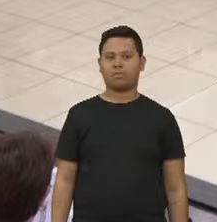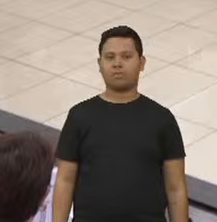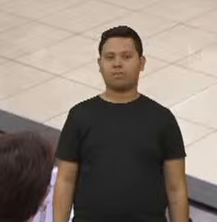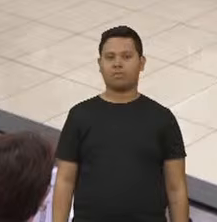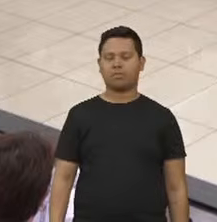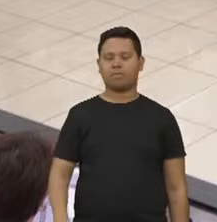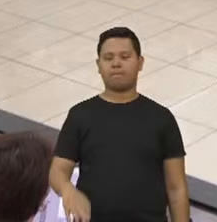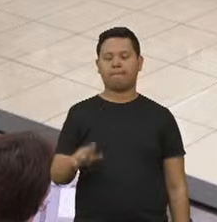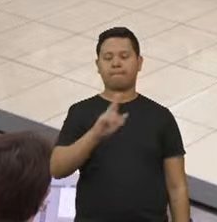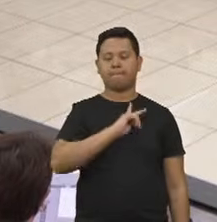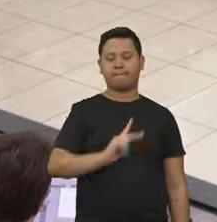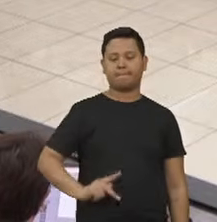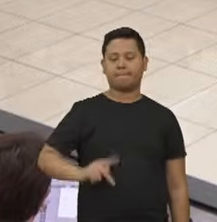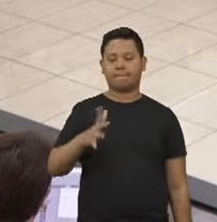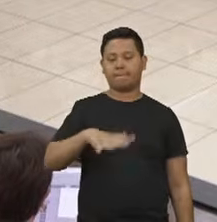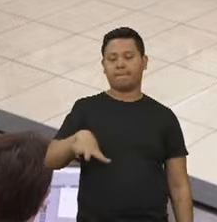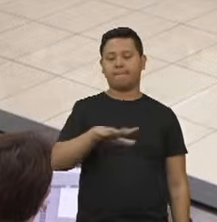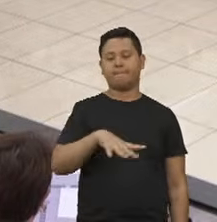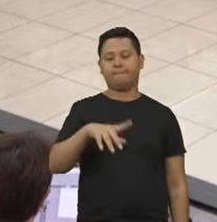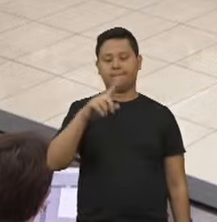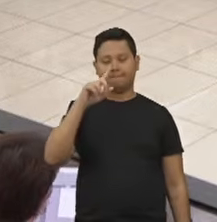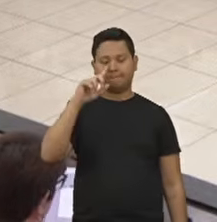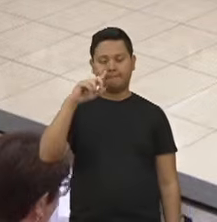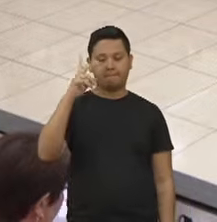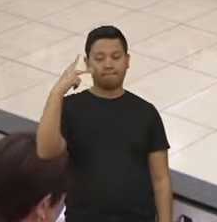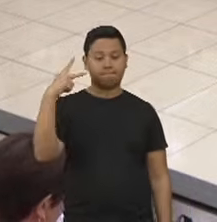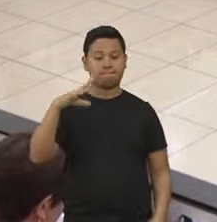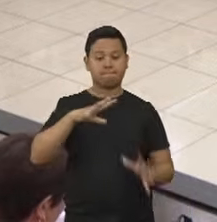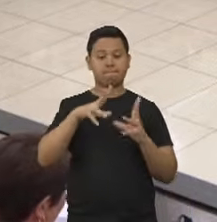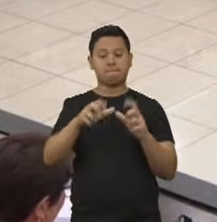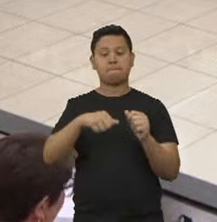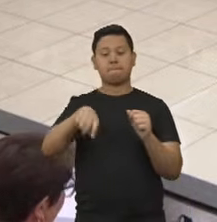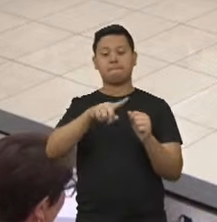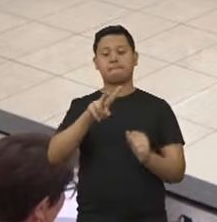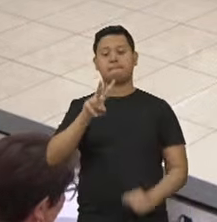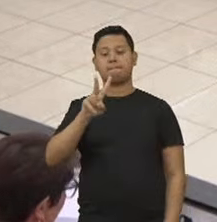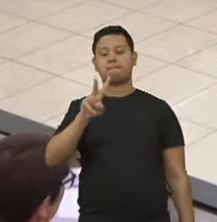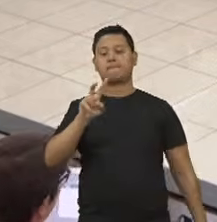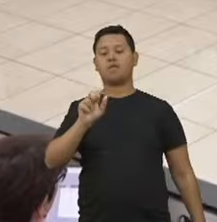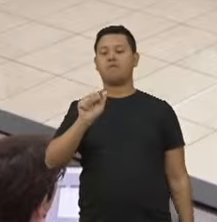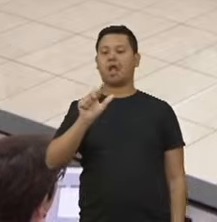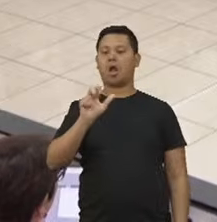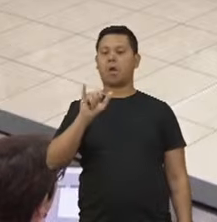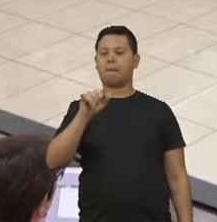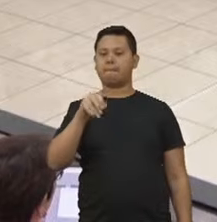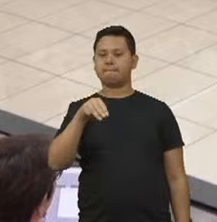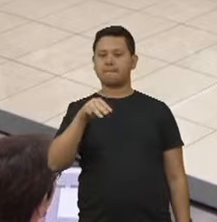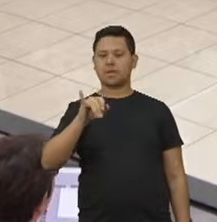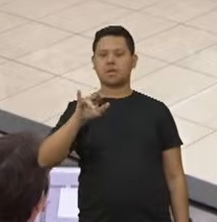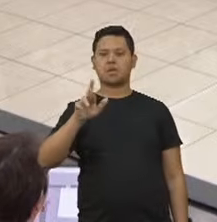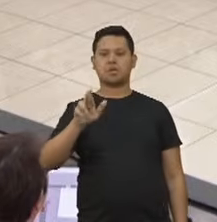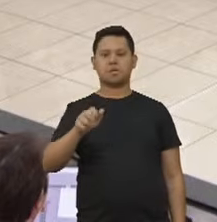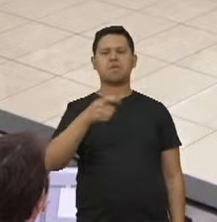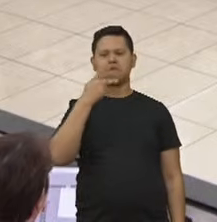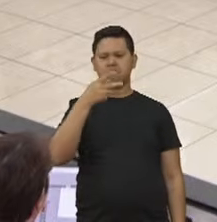Senhor presidente, senhoras e senhores vereadores, público em geral, dona Valmira, hoje a senhora está sendo bem falada aqui,